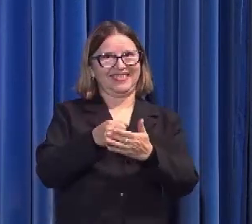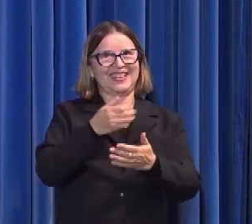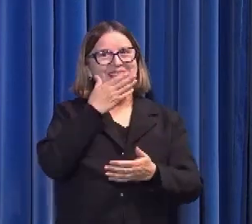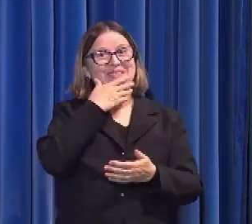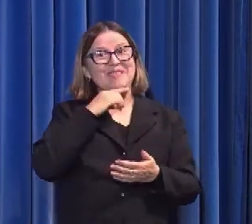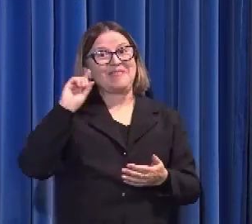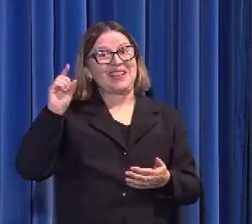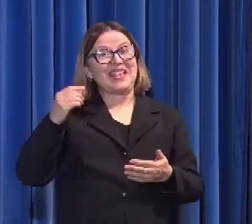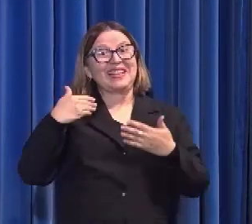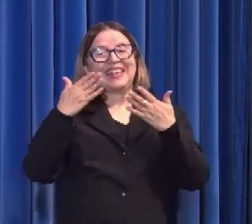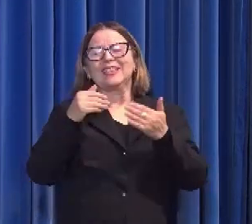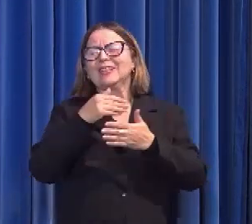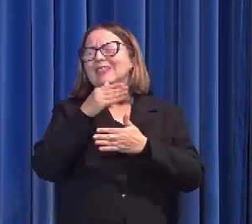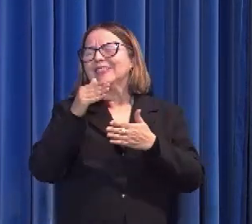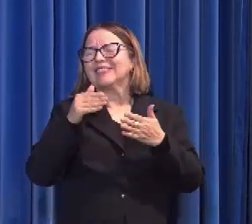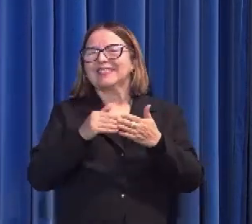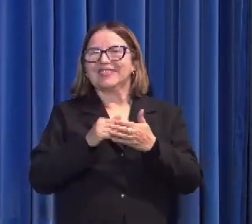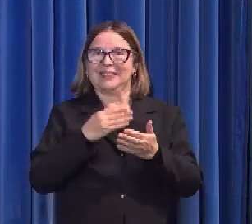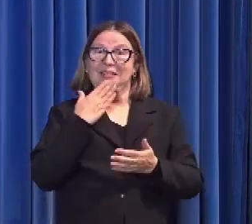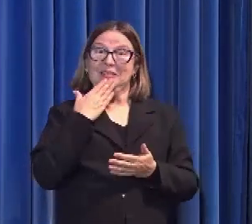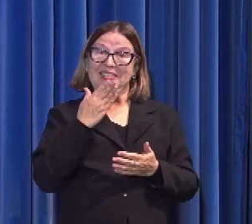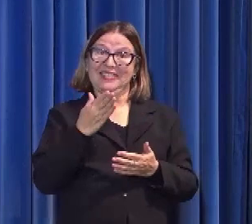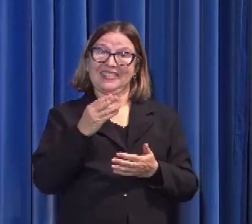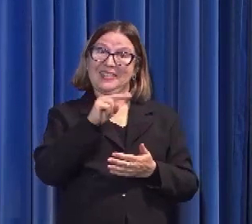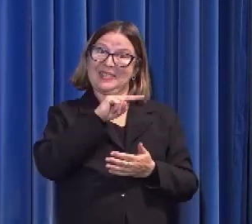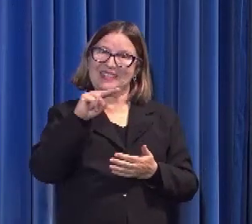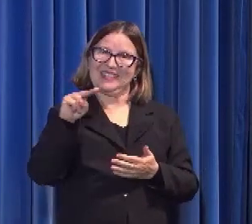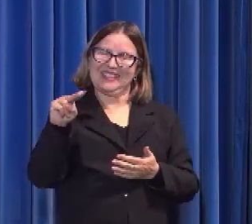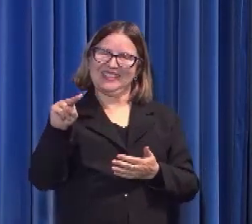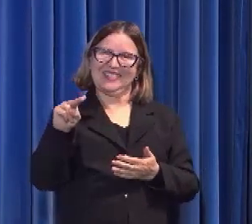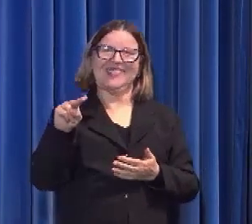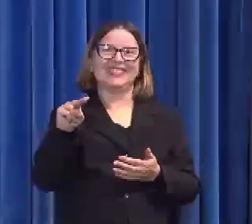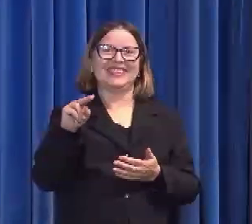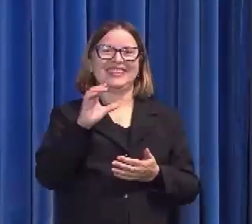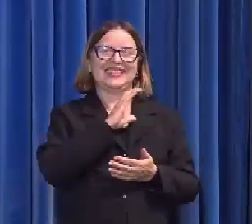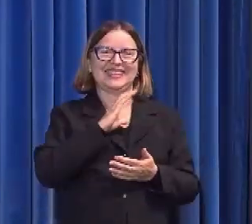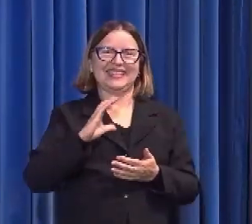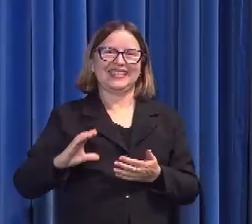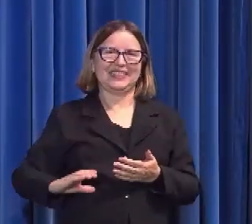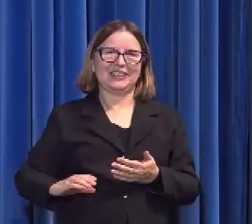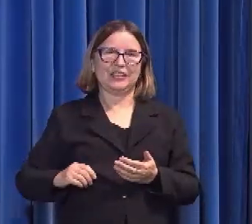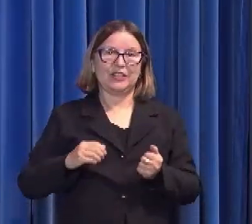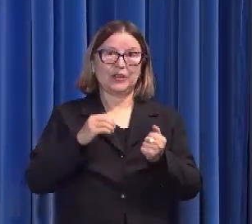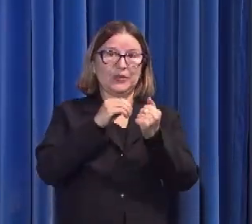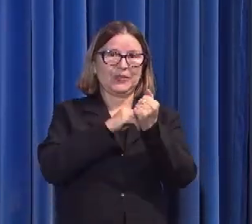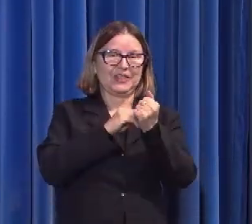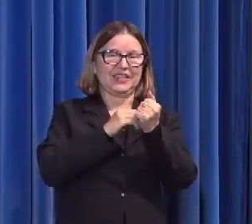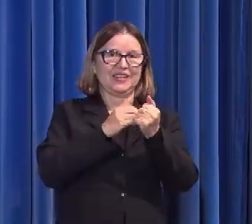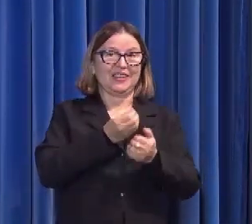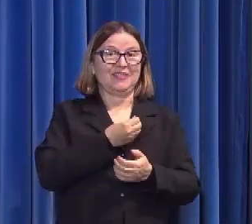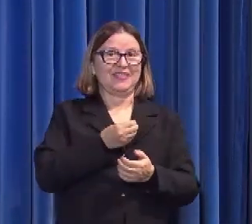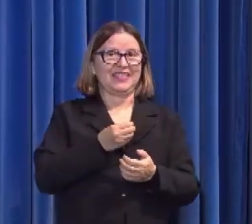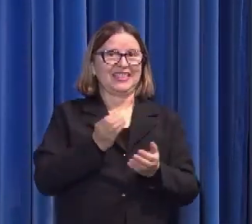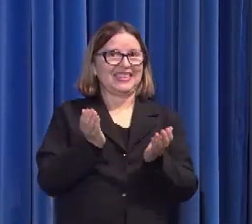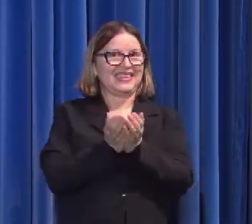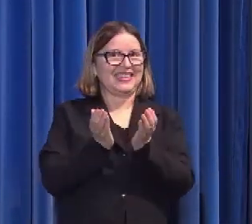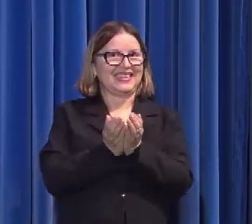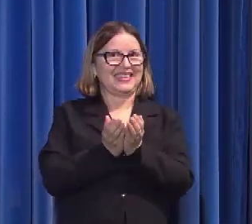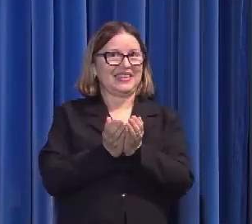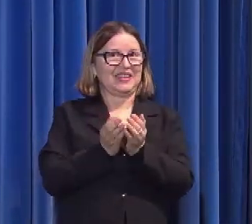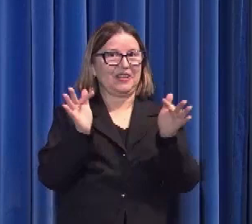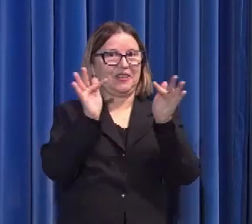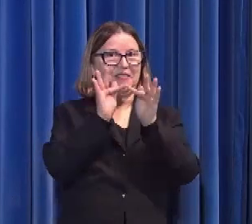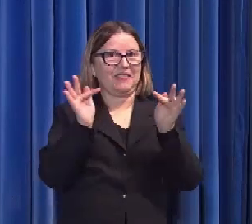pai disse concederia tudo que pedisse em nome de Cristo o segredo da vida Cristão feliz é a alegria